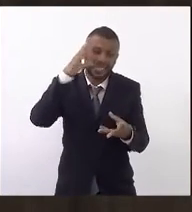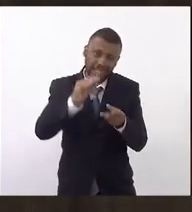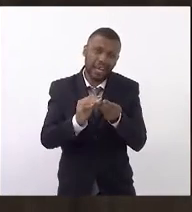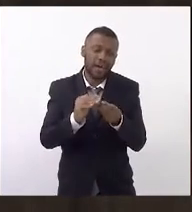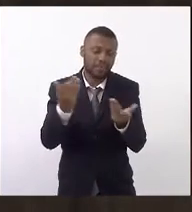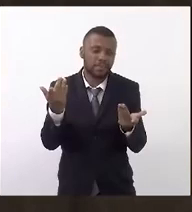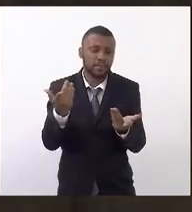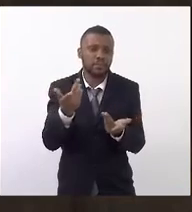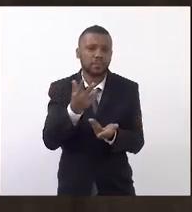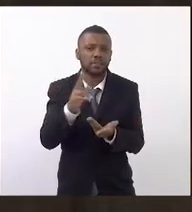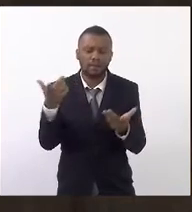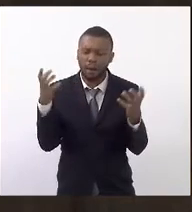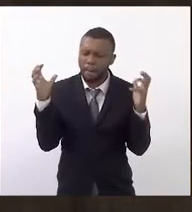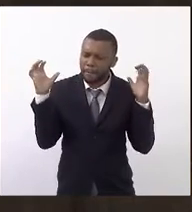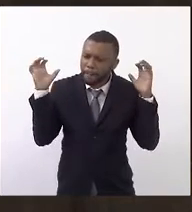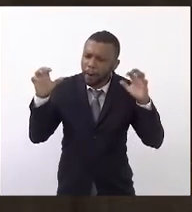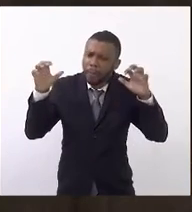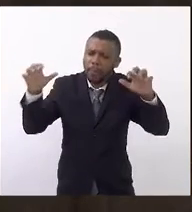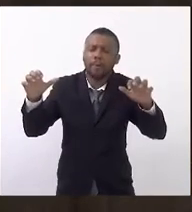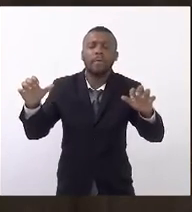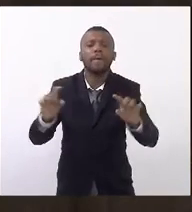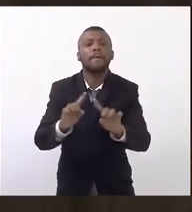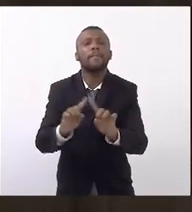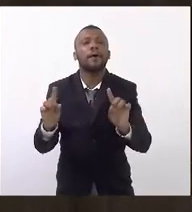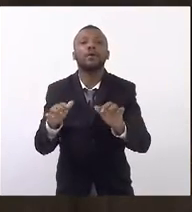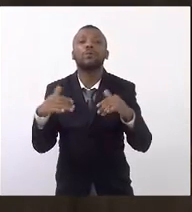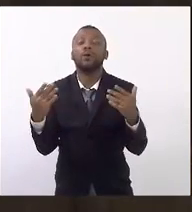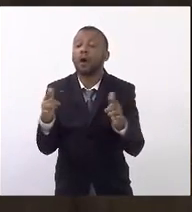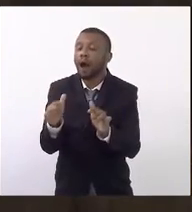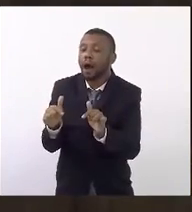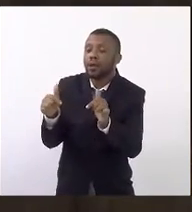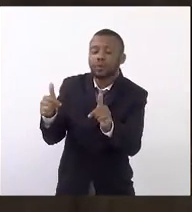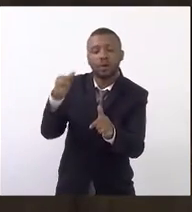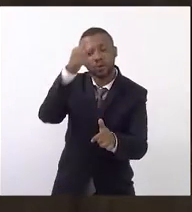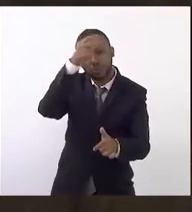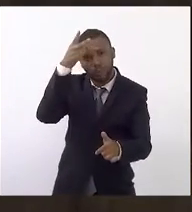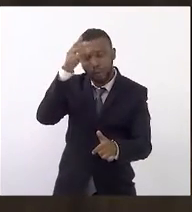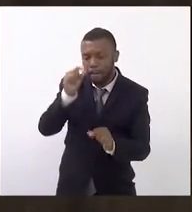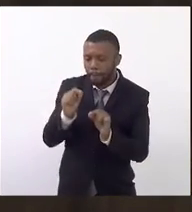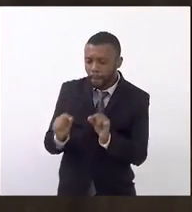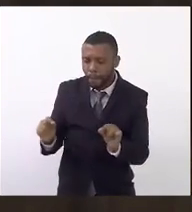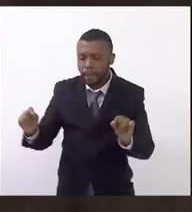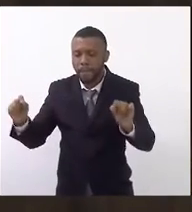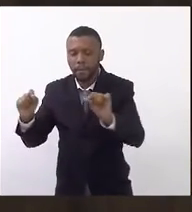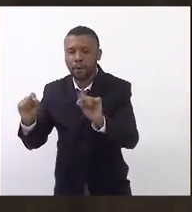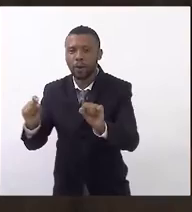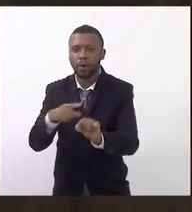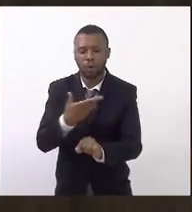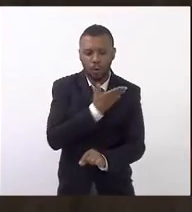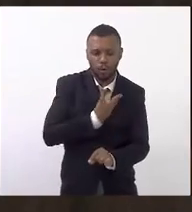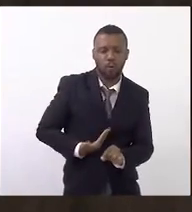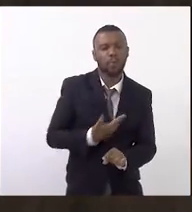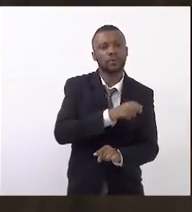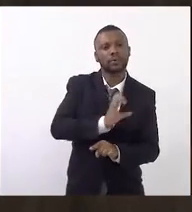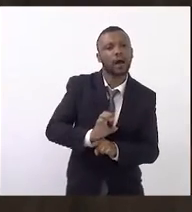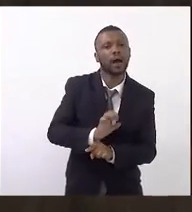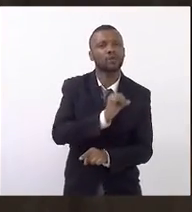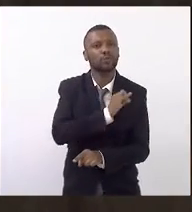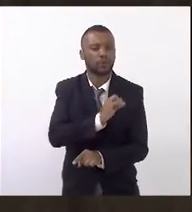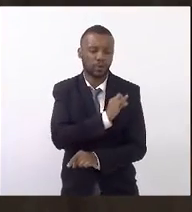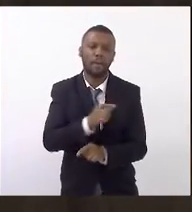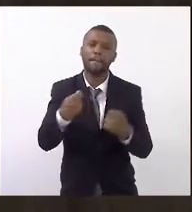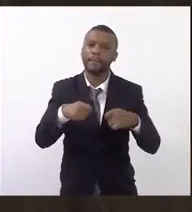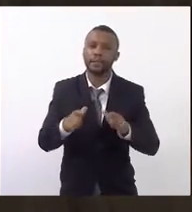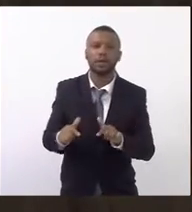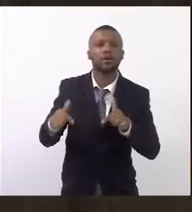chover. Agora, qual é a ação que os municípios e o Estado precisam ter para que os danos causados,